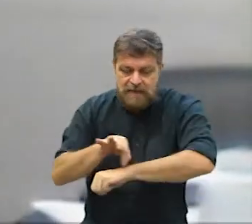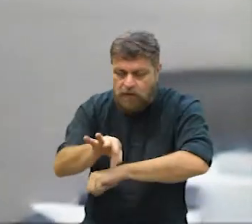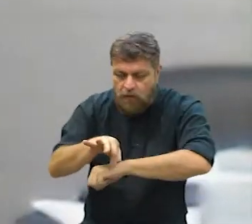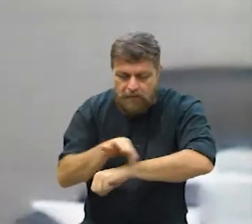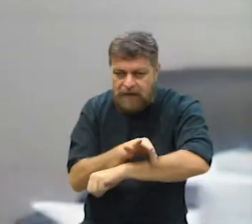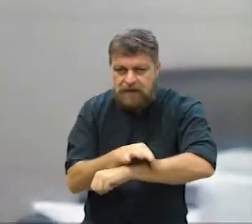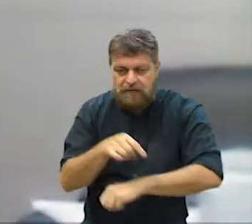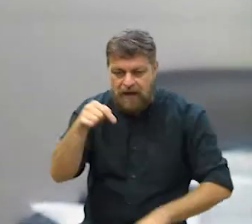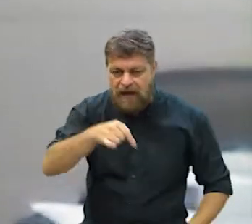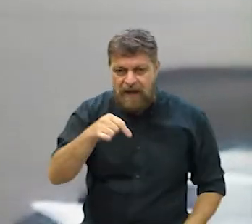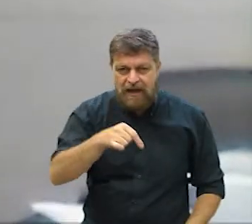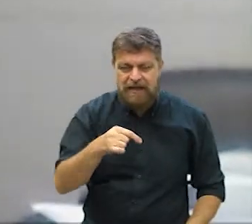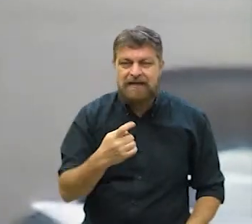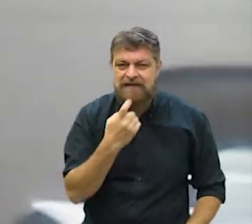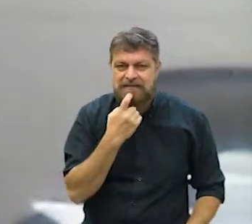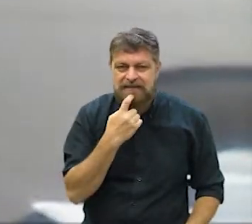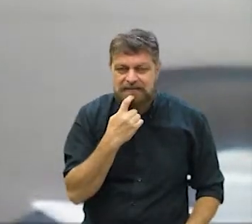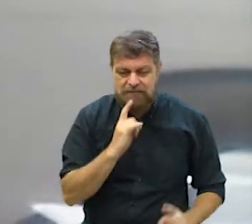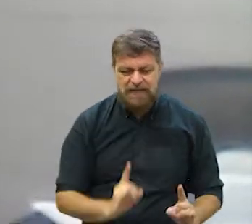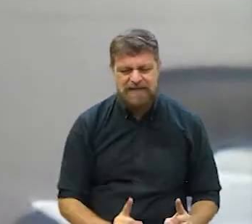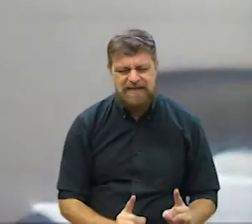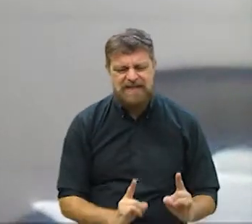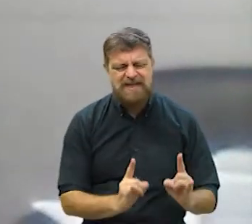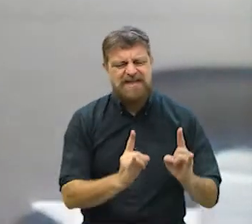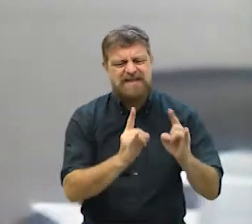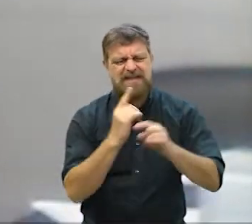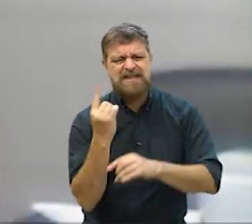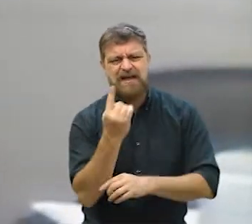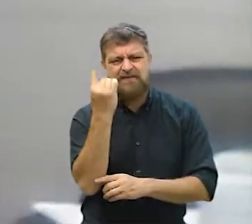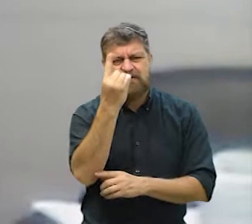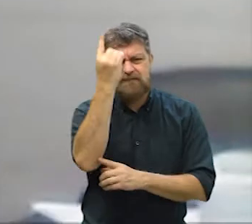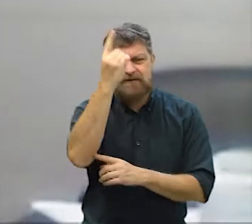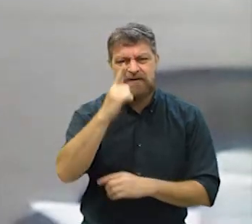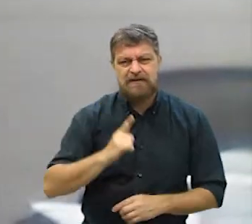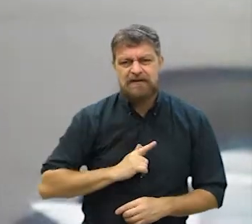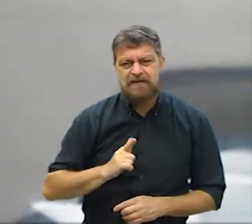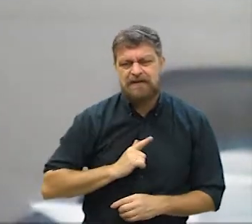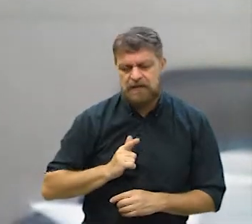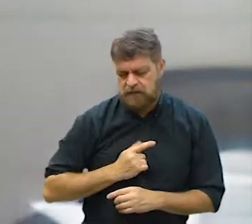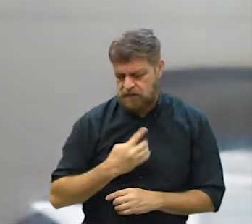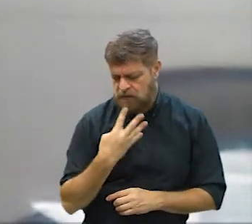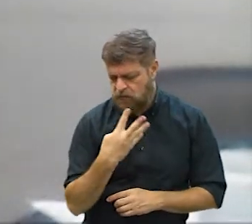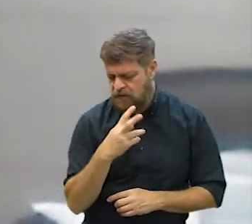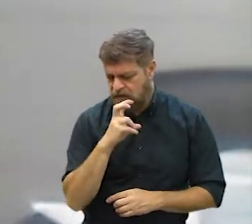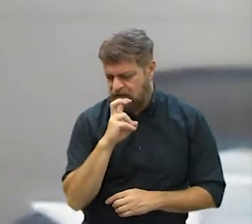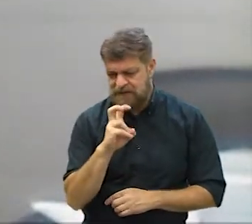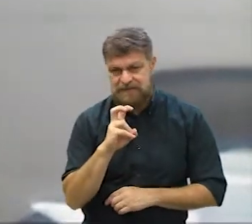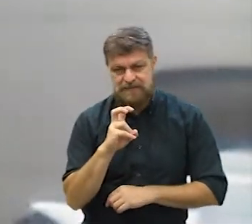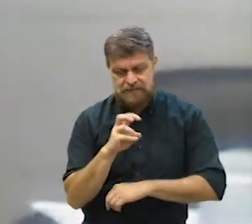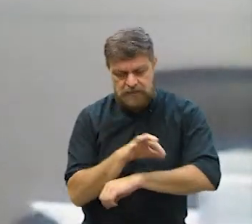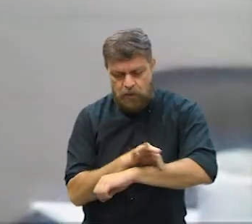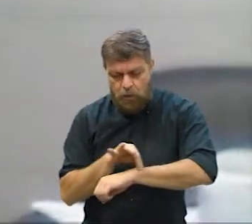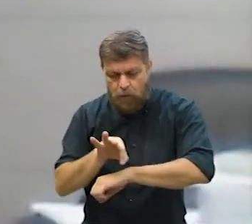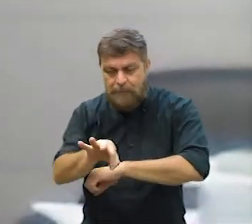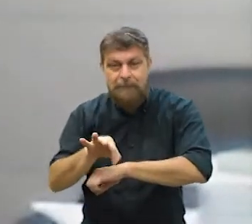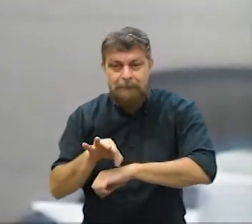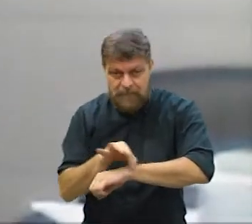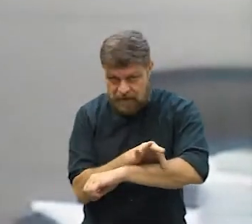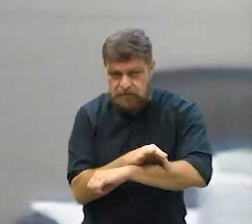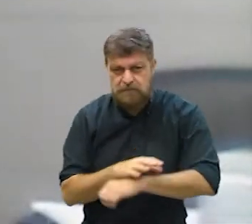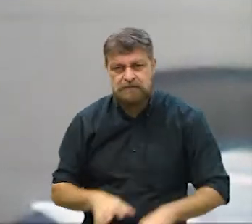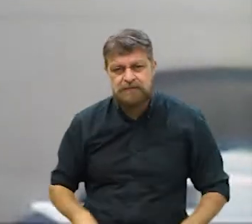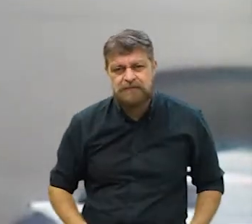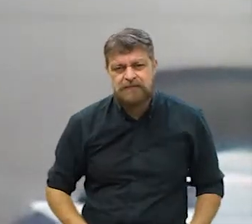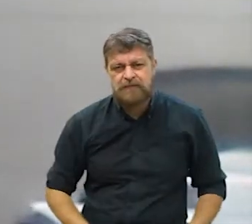em Campinas, o edifício mais alto que está sendo lançado aí tem 45, 47